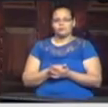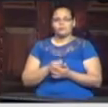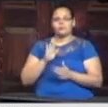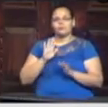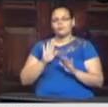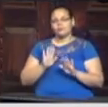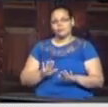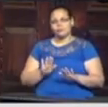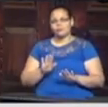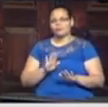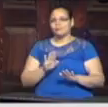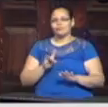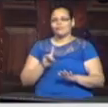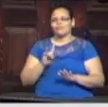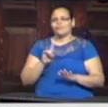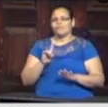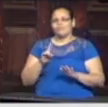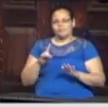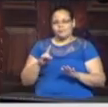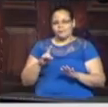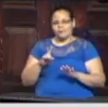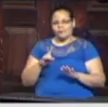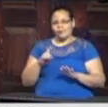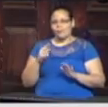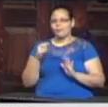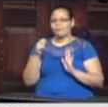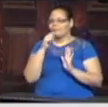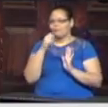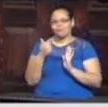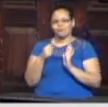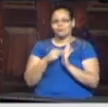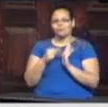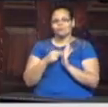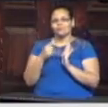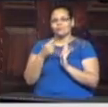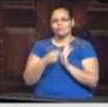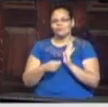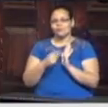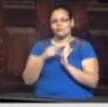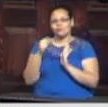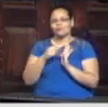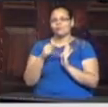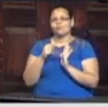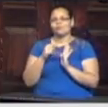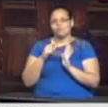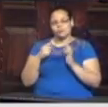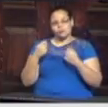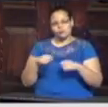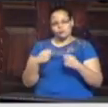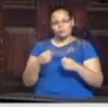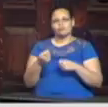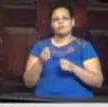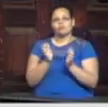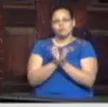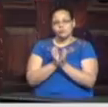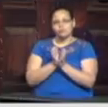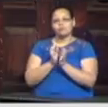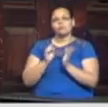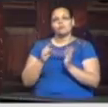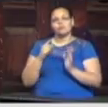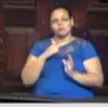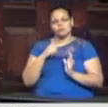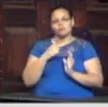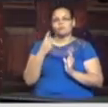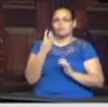indeferido, porque não preenche em subsistente. É preciso que a bancada, para ter destaque, tenha